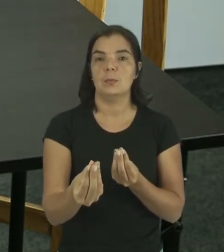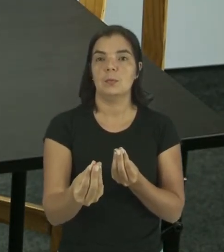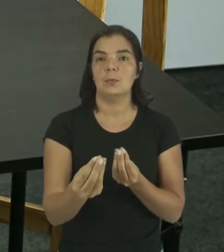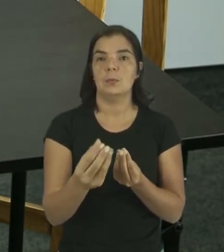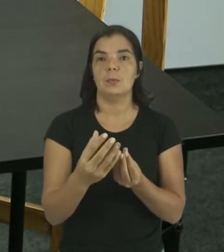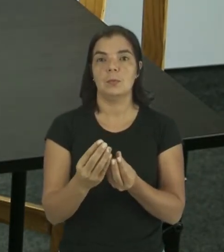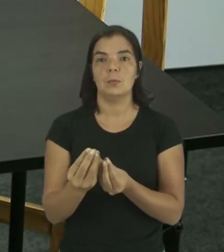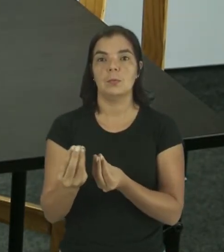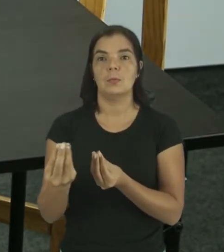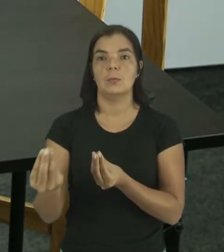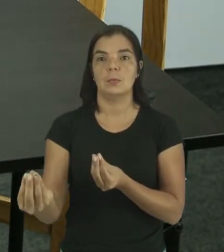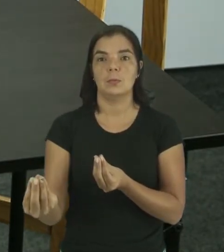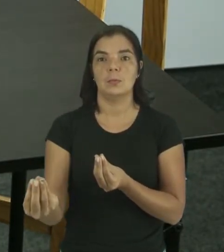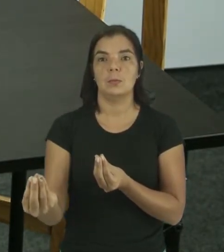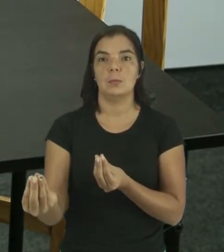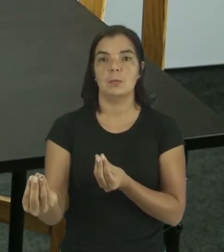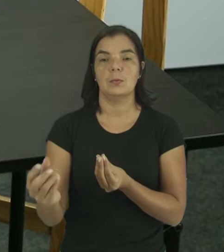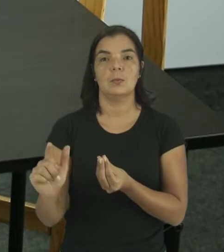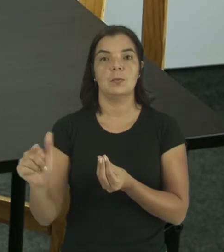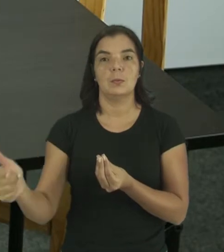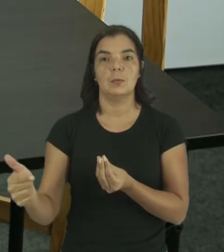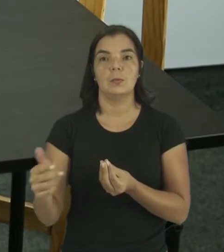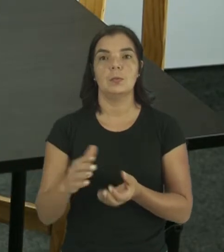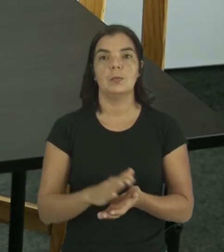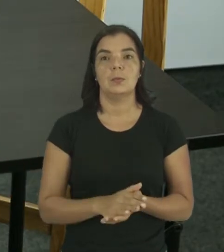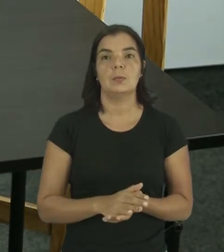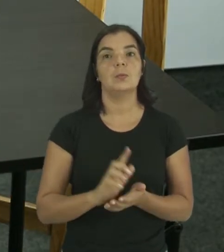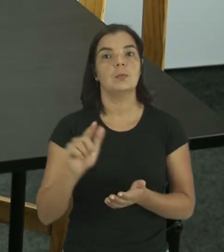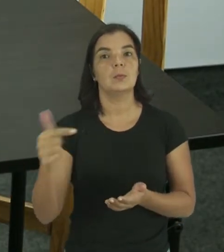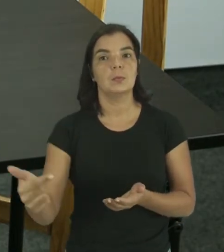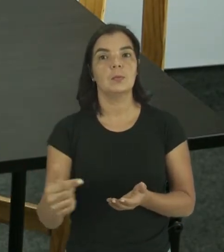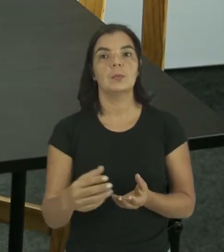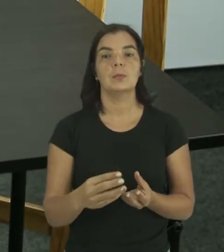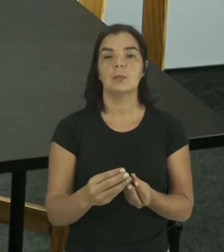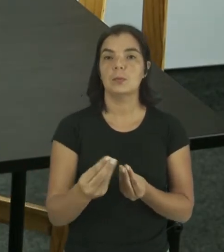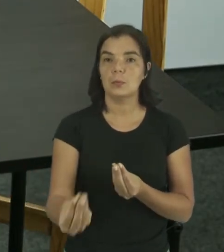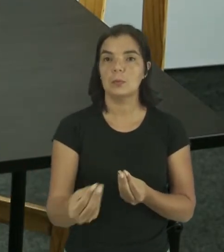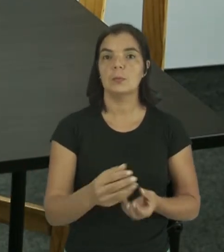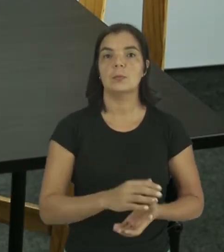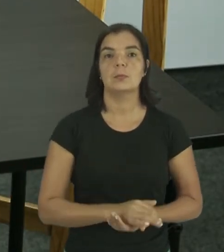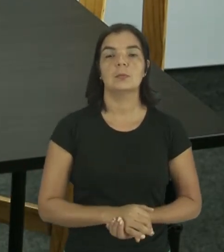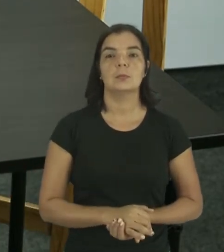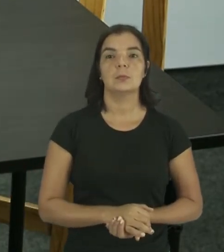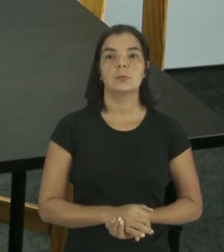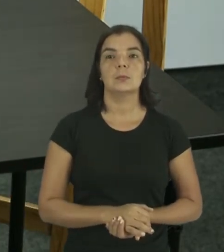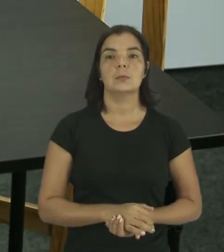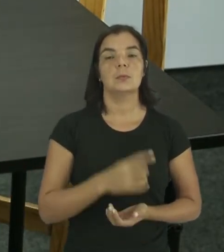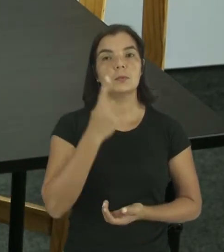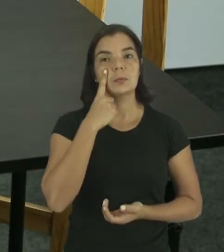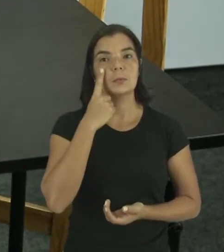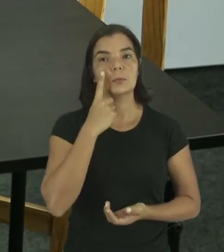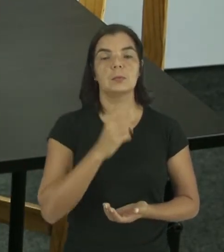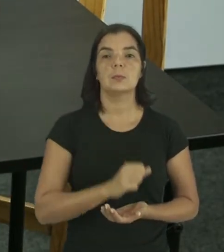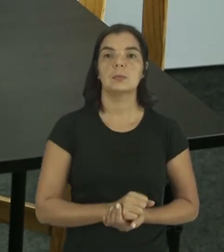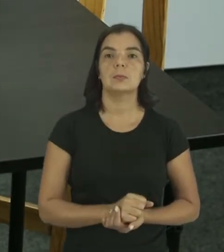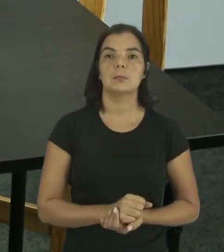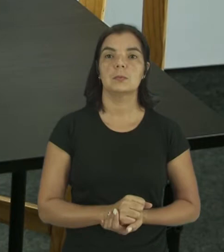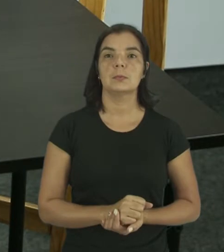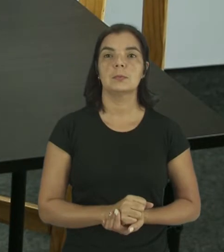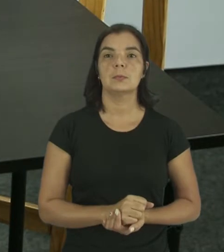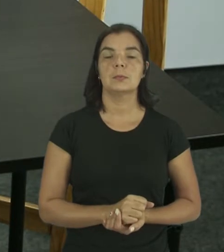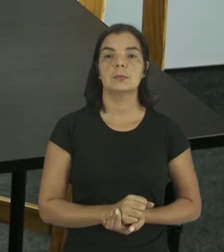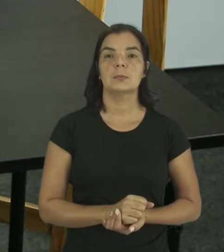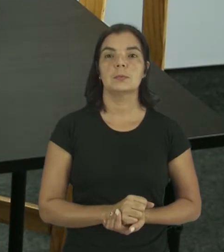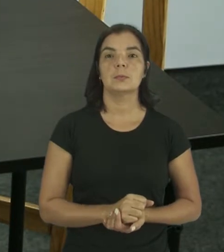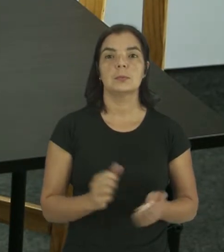irmão para o outro para o outro e para o outro deixa eu só faz tá mais um pouquinho